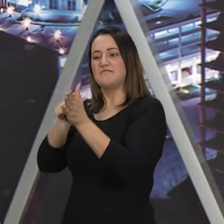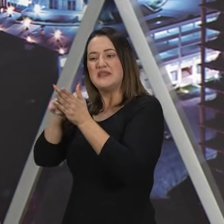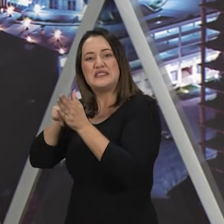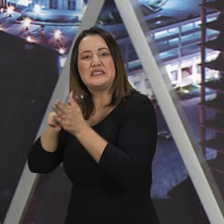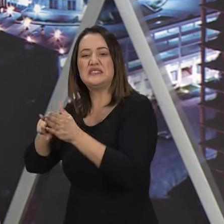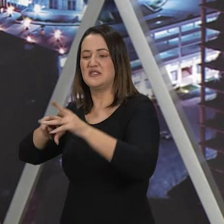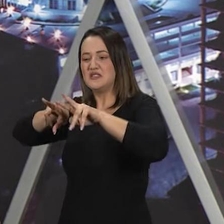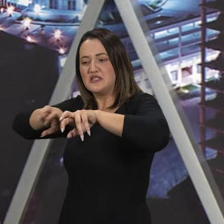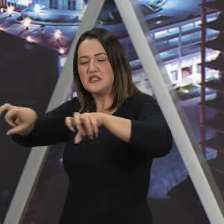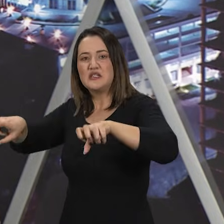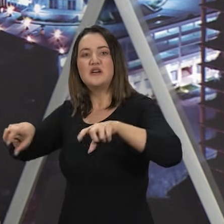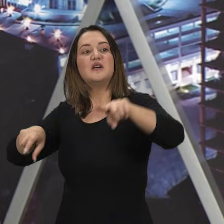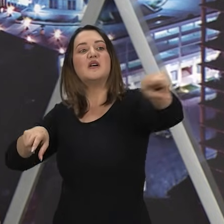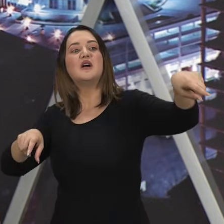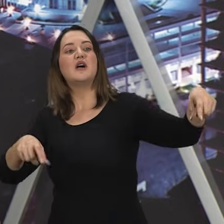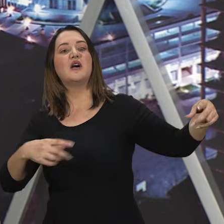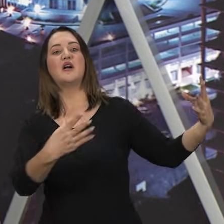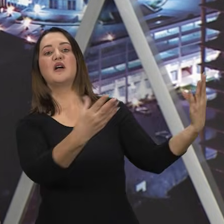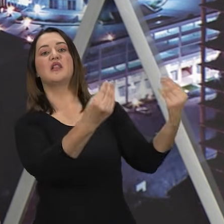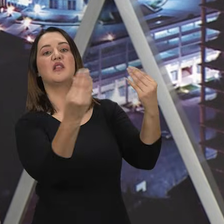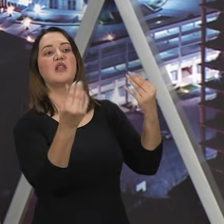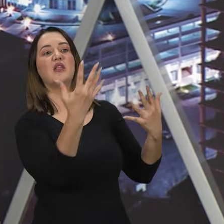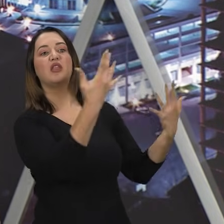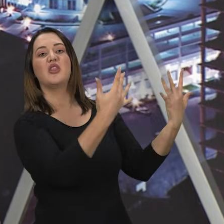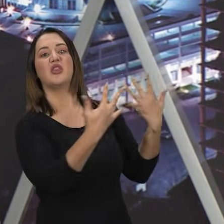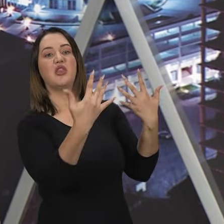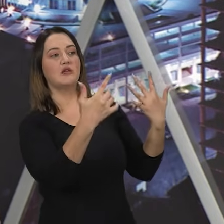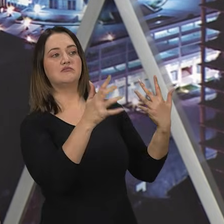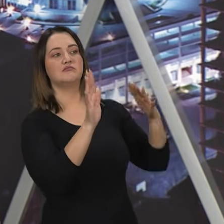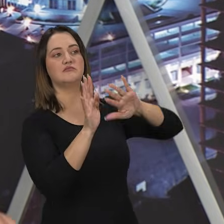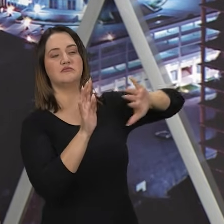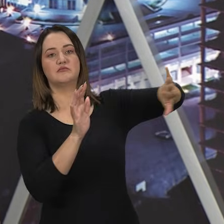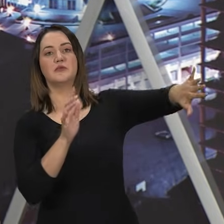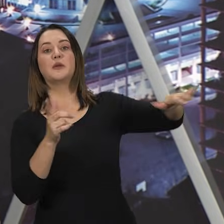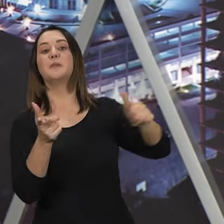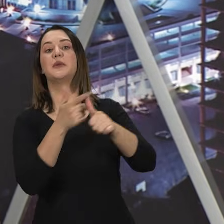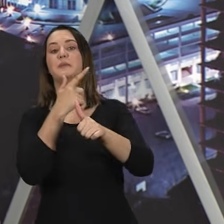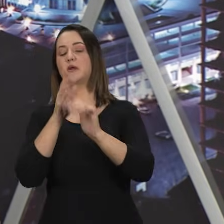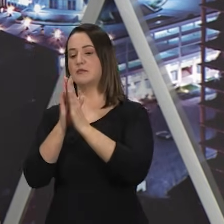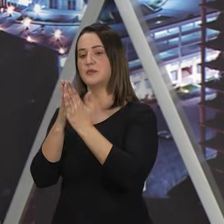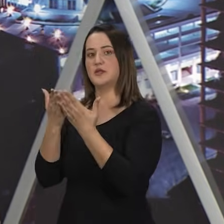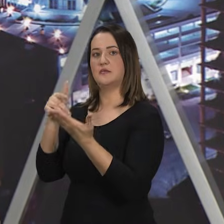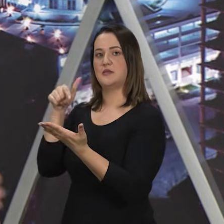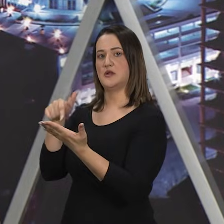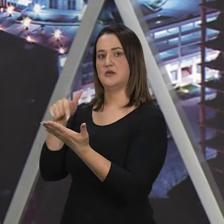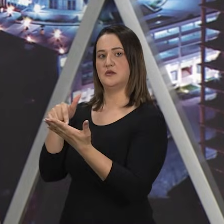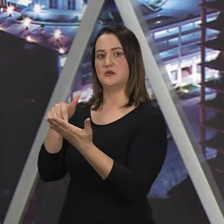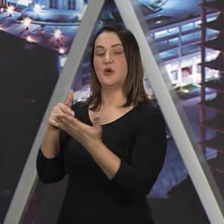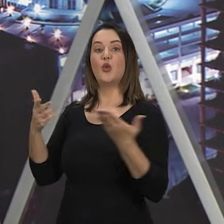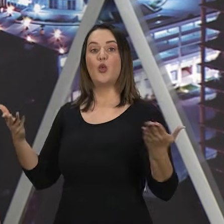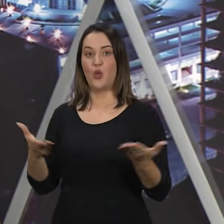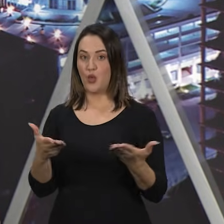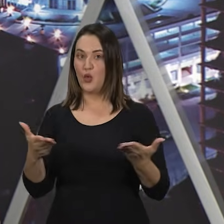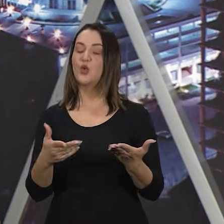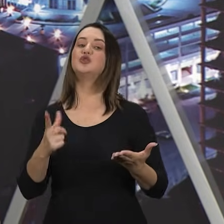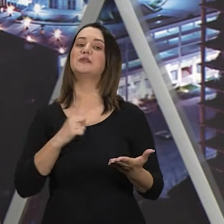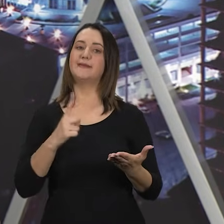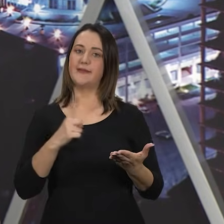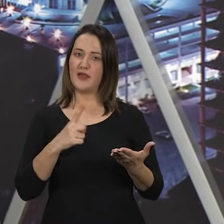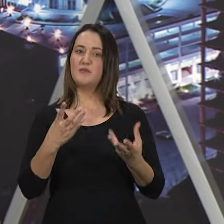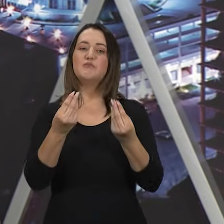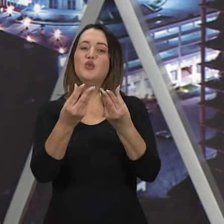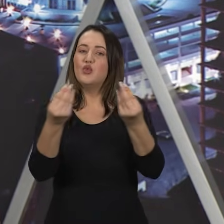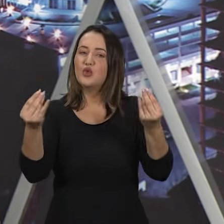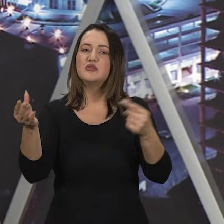Se aprofunde. Não creia no que os homens dizem, mas se apegue à palavra de Deus. Hoje nós